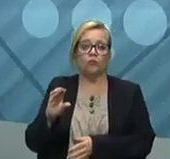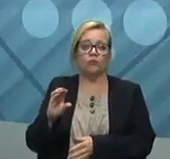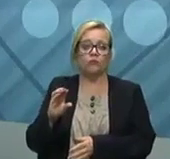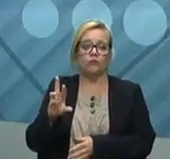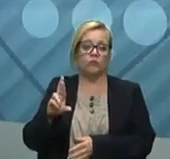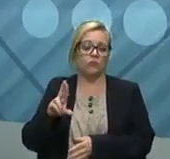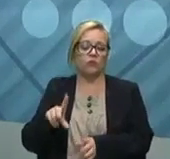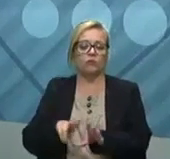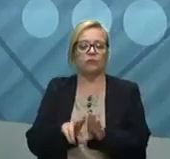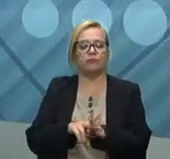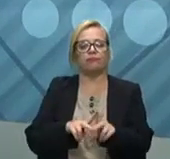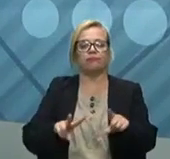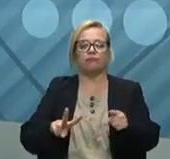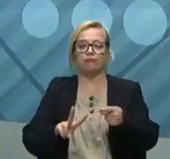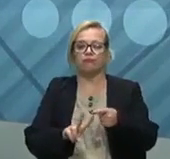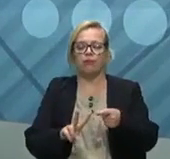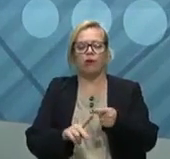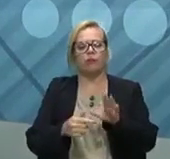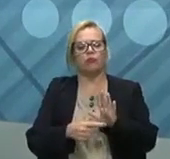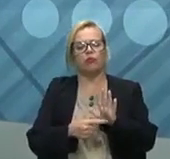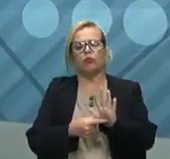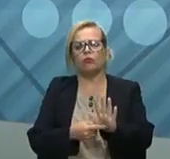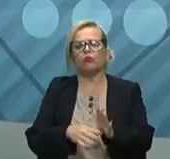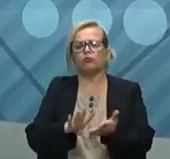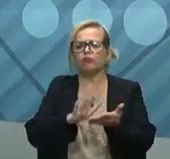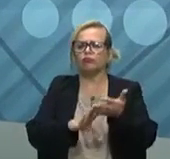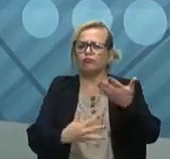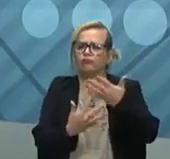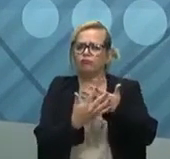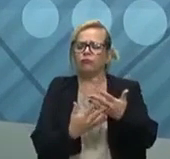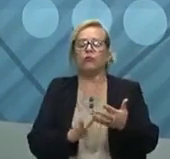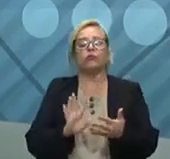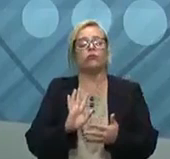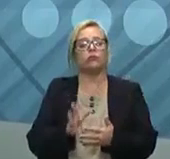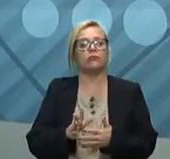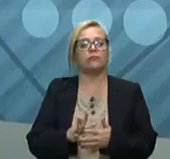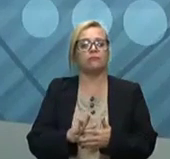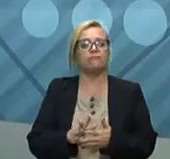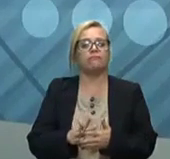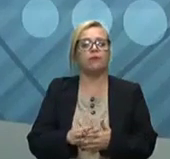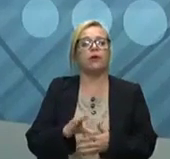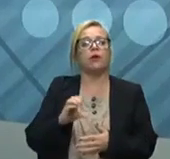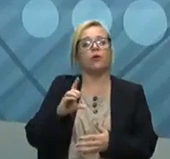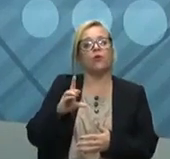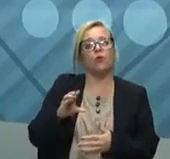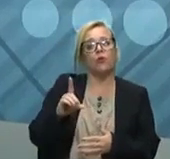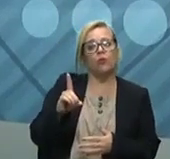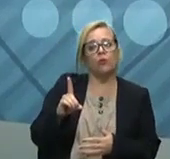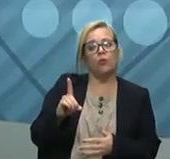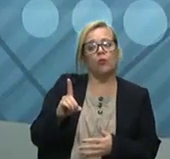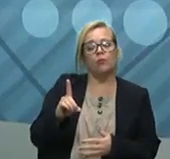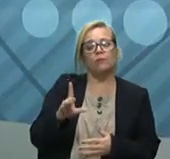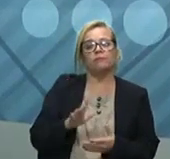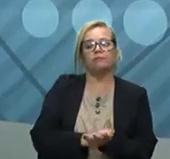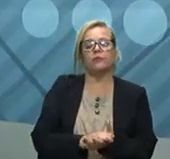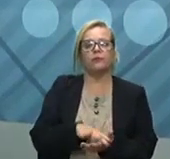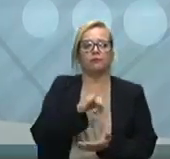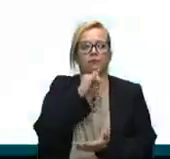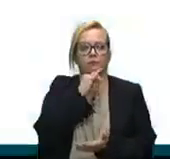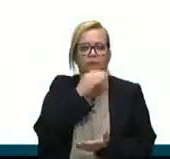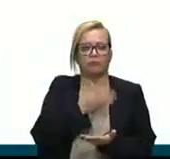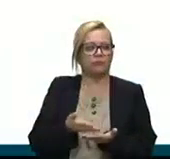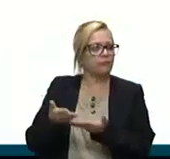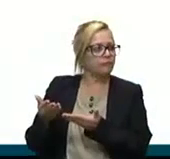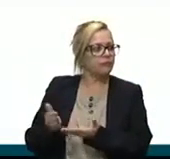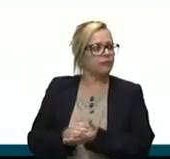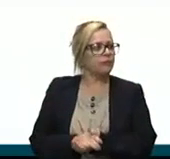Aquele valor que era apresentado no Excel, o R ao quadrado, já era então o coeficiente de determinação. Vamos a um exemplo, acompanhe